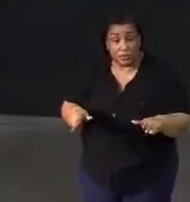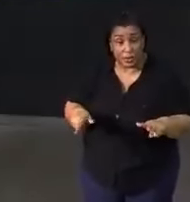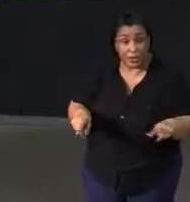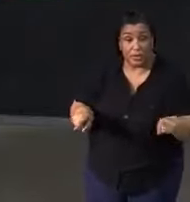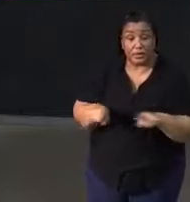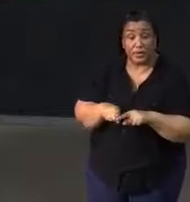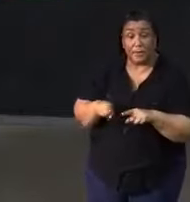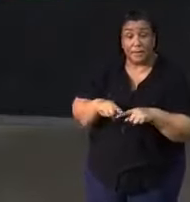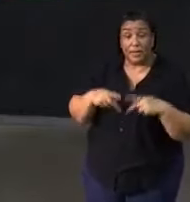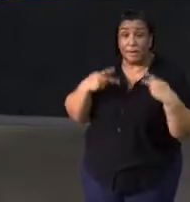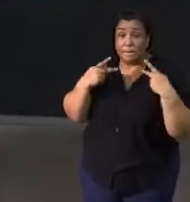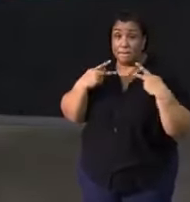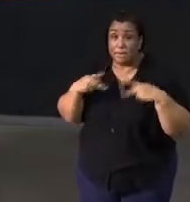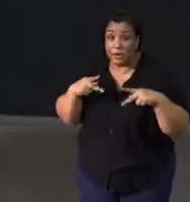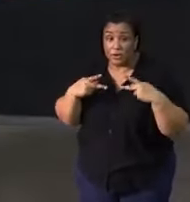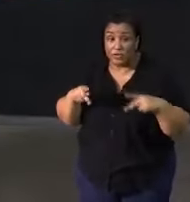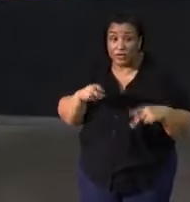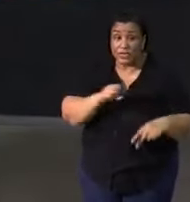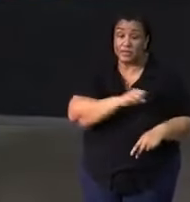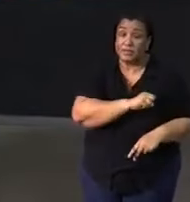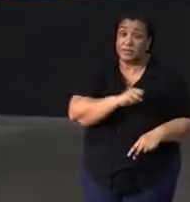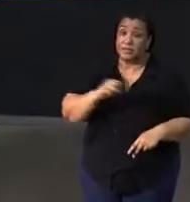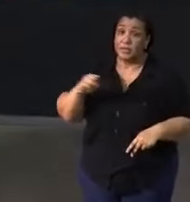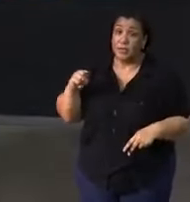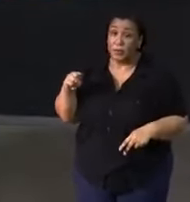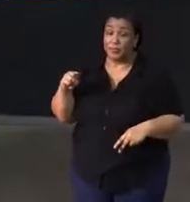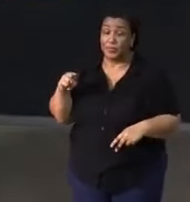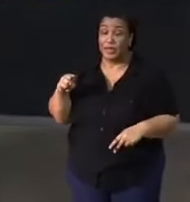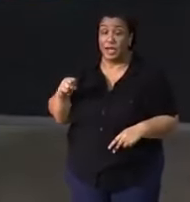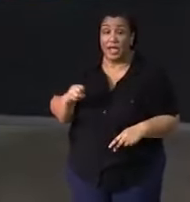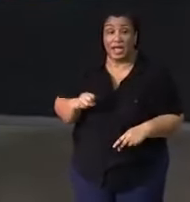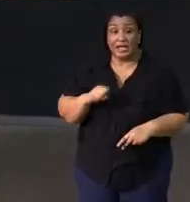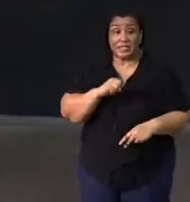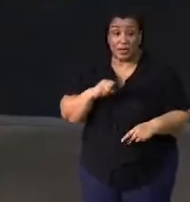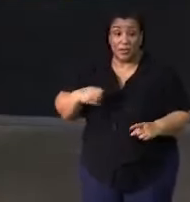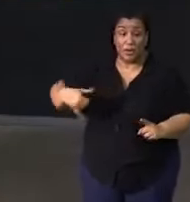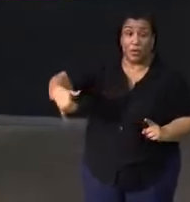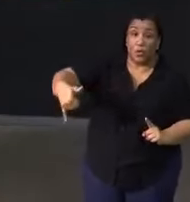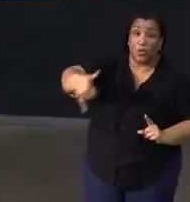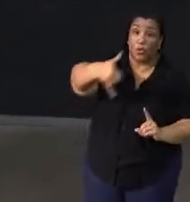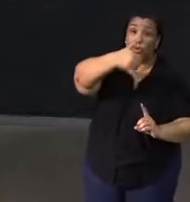do pasto é ungido, rei de Israel.